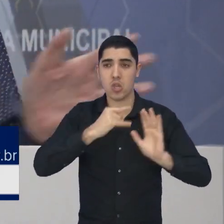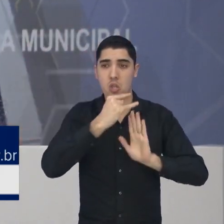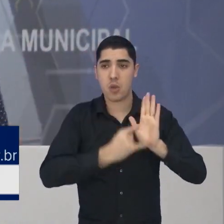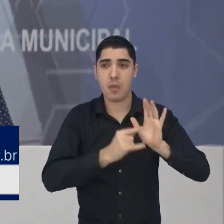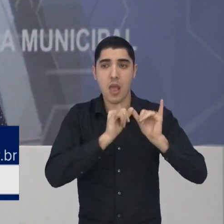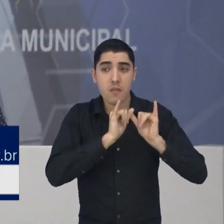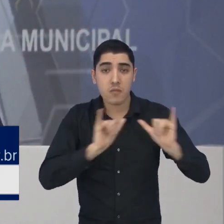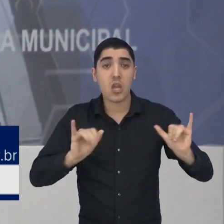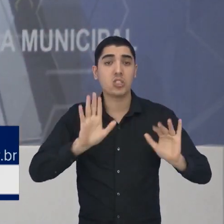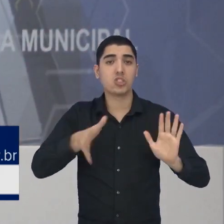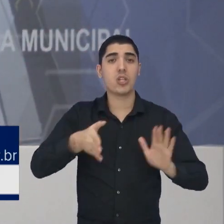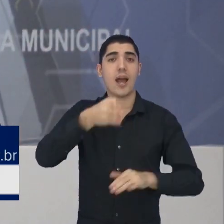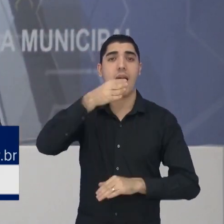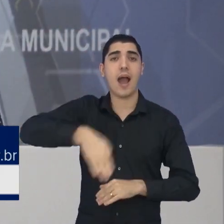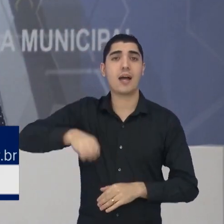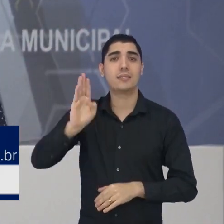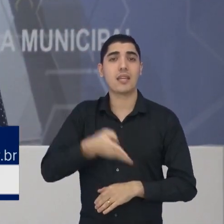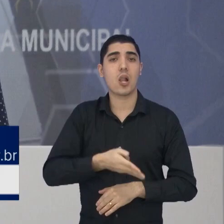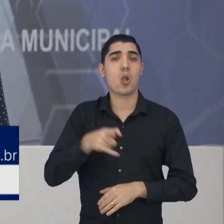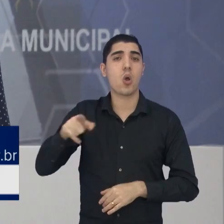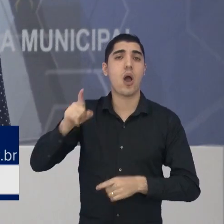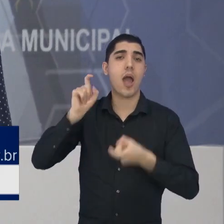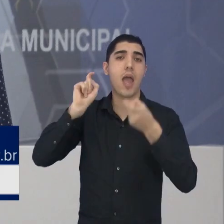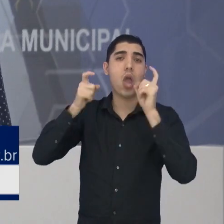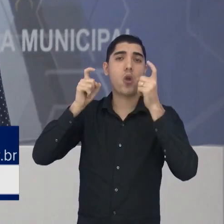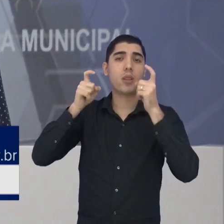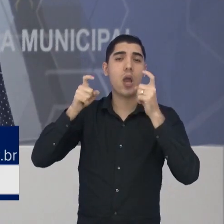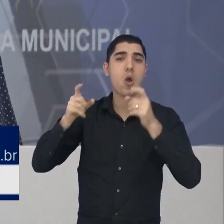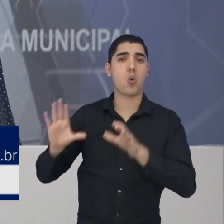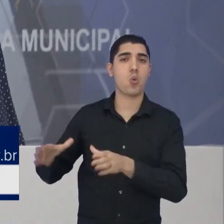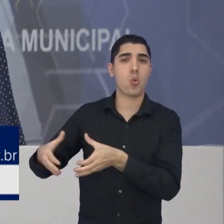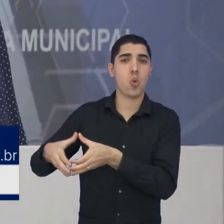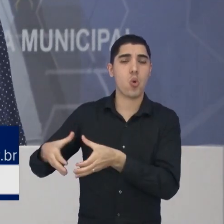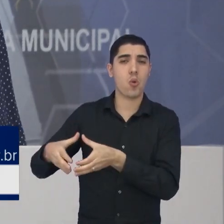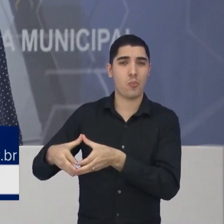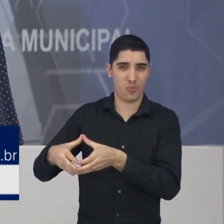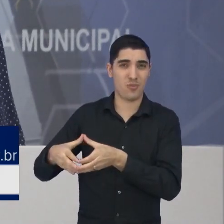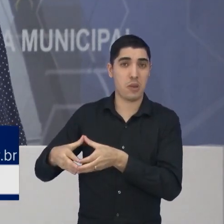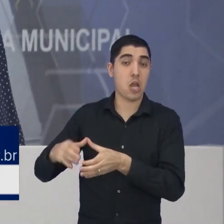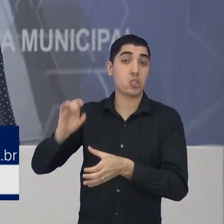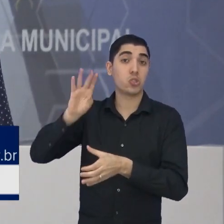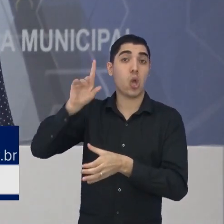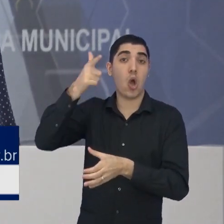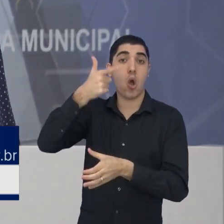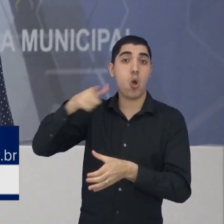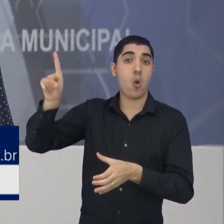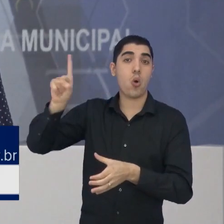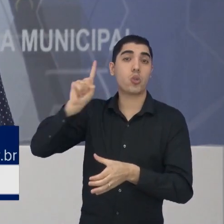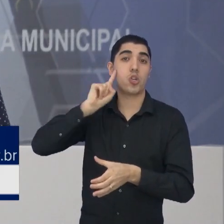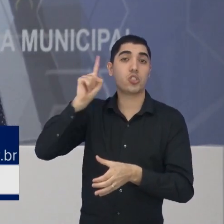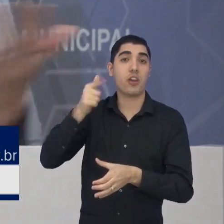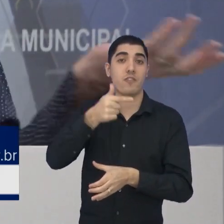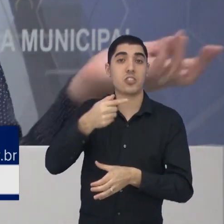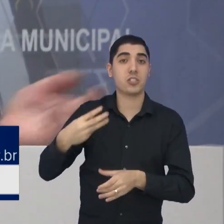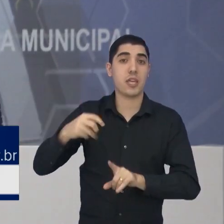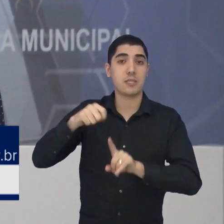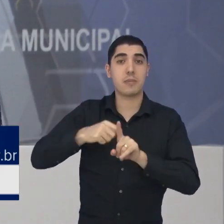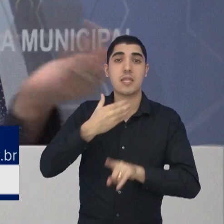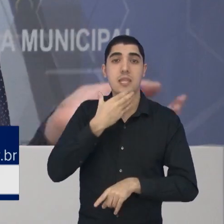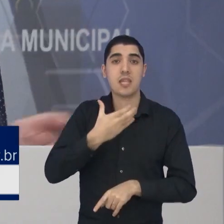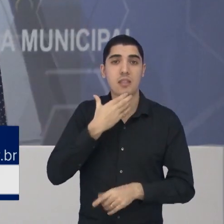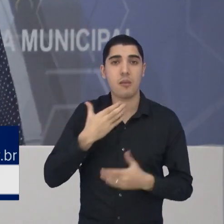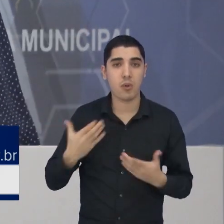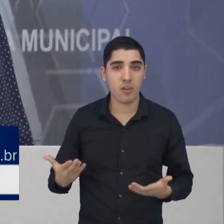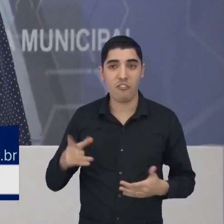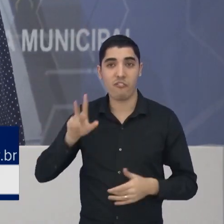foram canceladas as reuniões do Conselho e que só vai ter mais uma reunião no dia 23 de dezembro. Dia 23 de